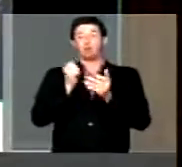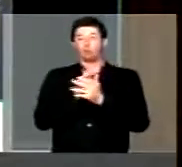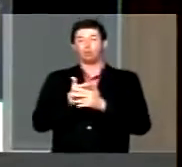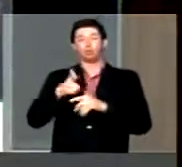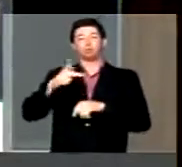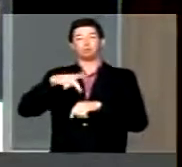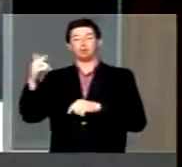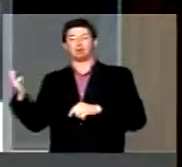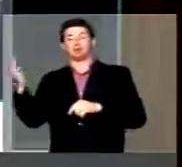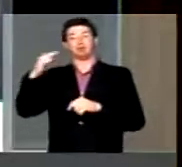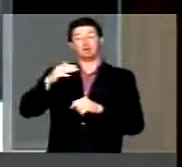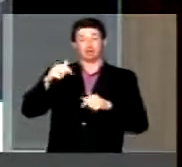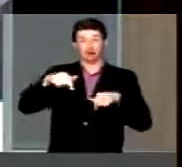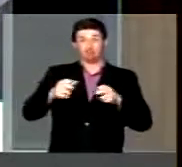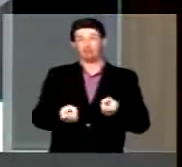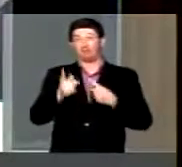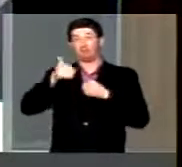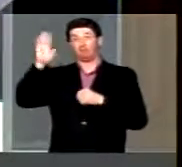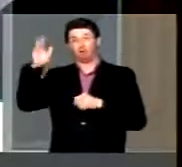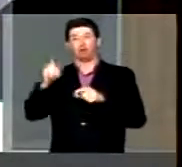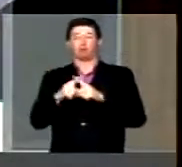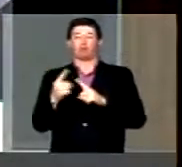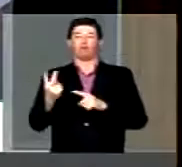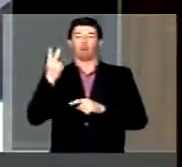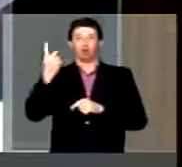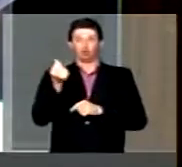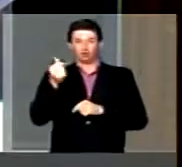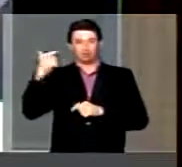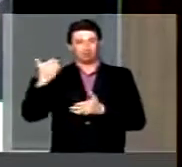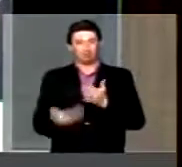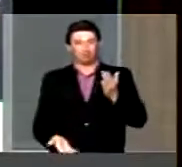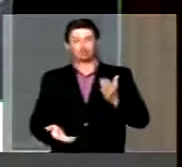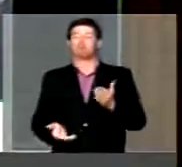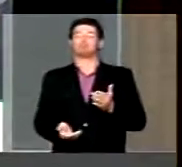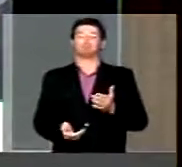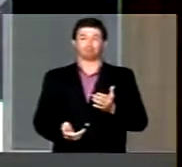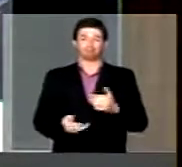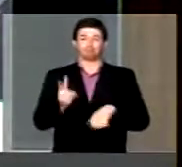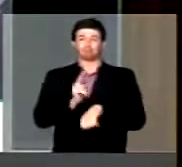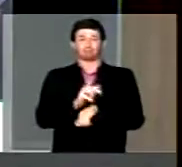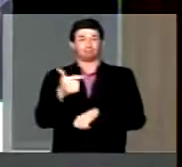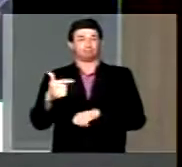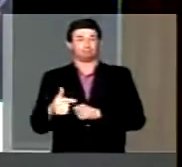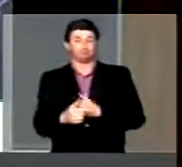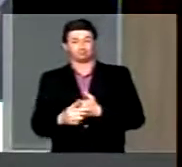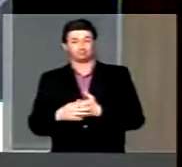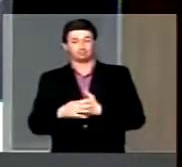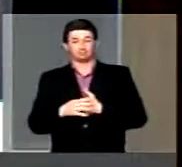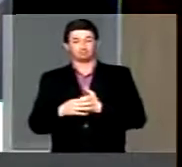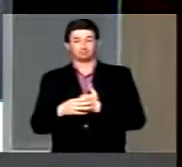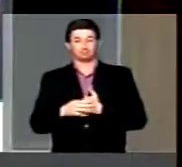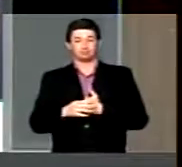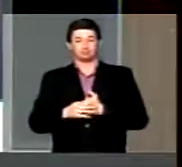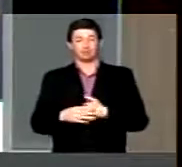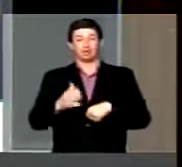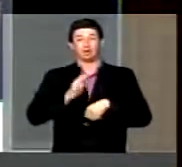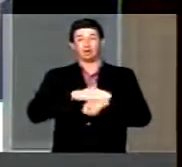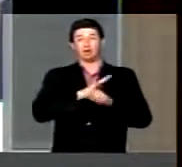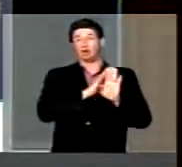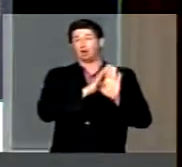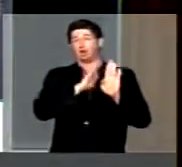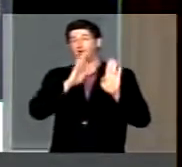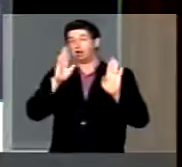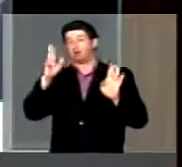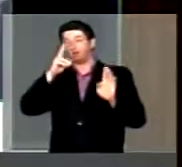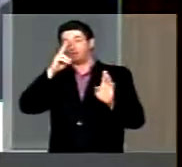que poderiam levar vantagem com a desvalorização da moeda estão protegidos. O longo período com o